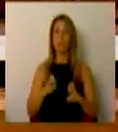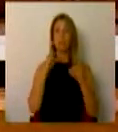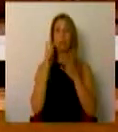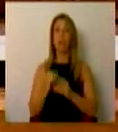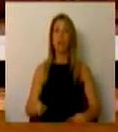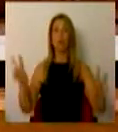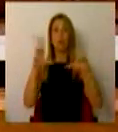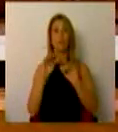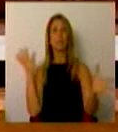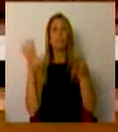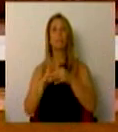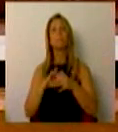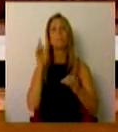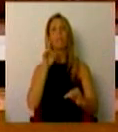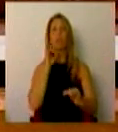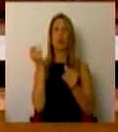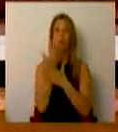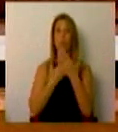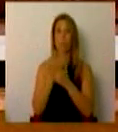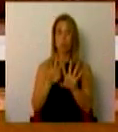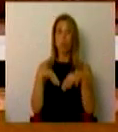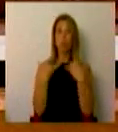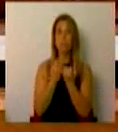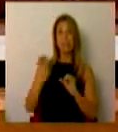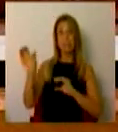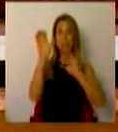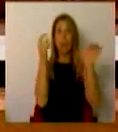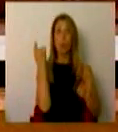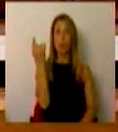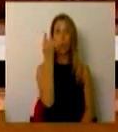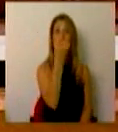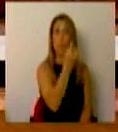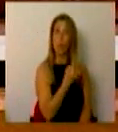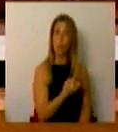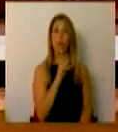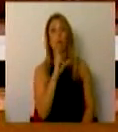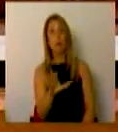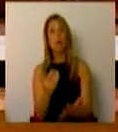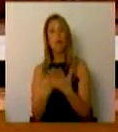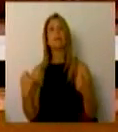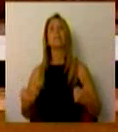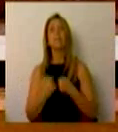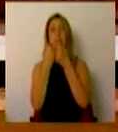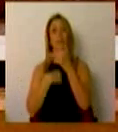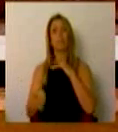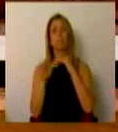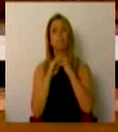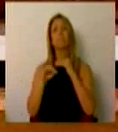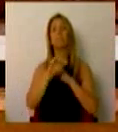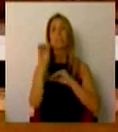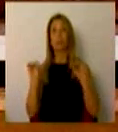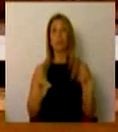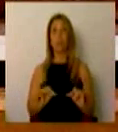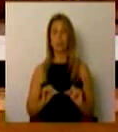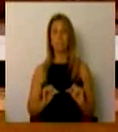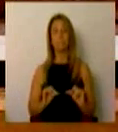para a criação de valor económico e social em cada região, assim respondendo a um desafio de equidade territorial,